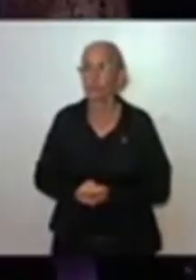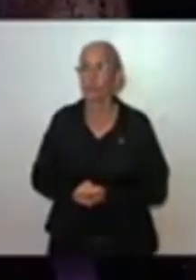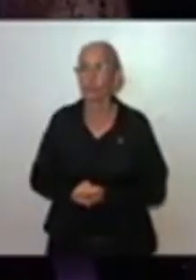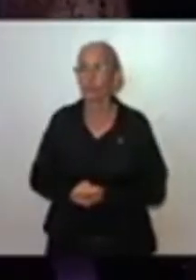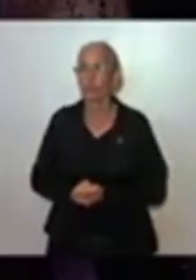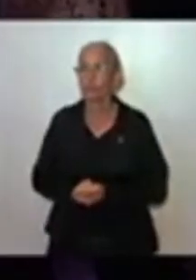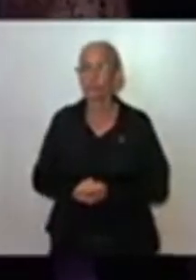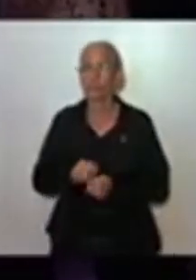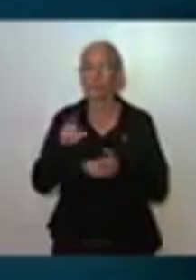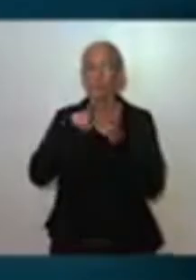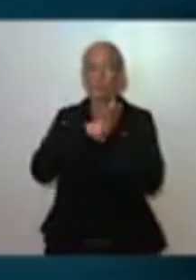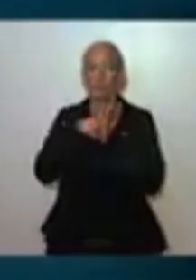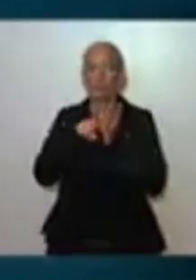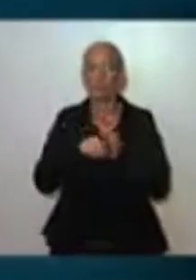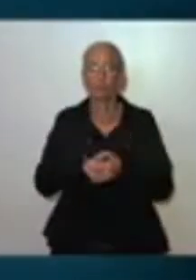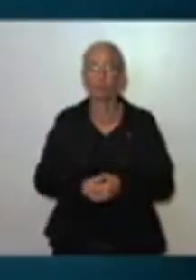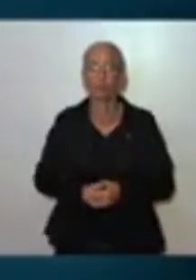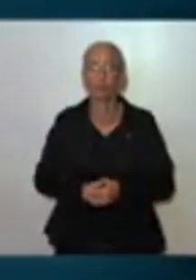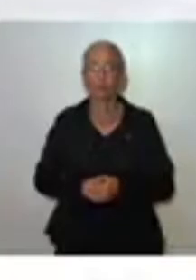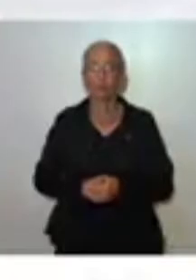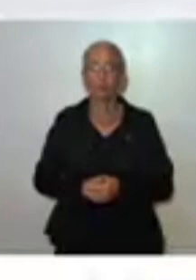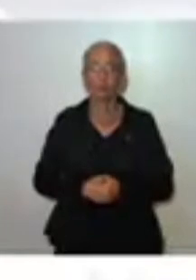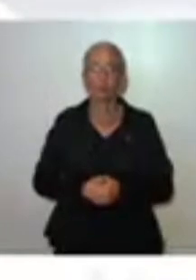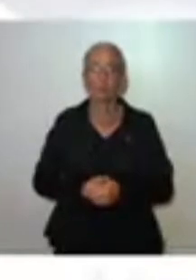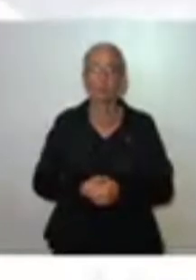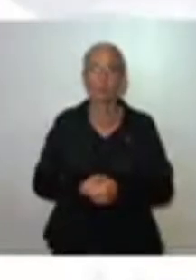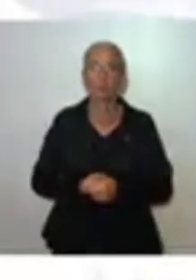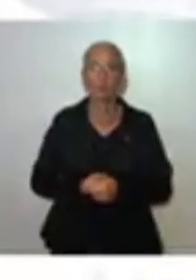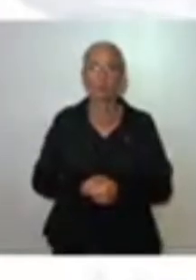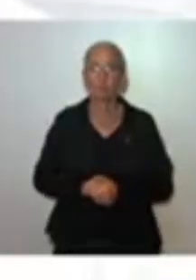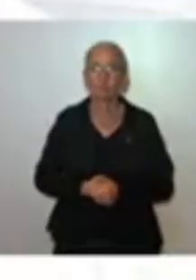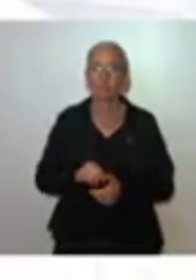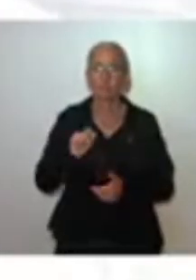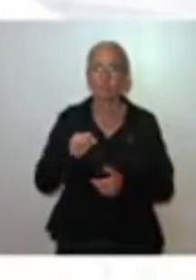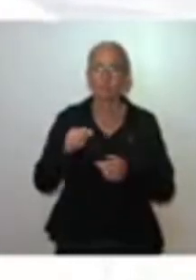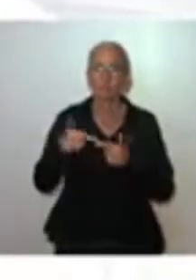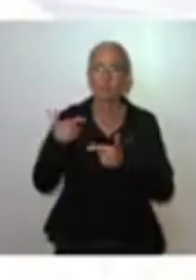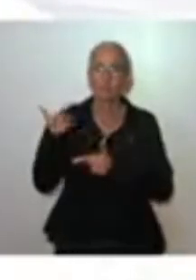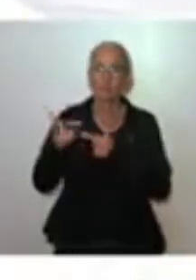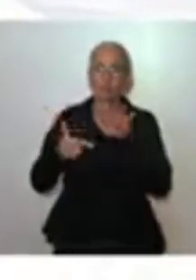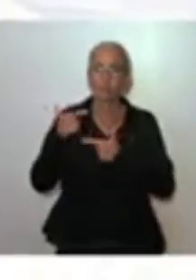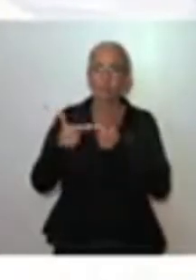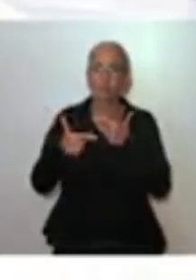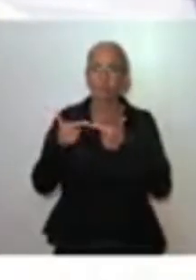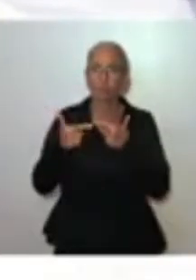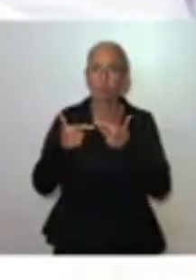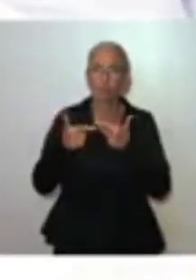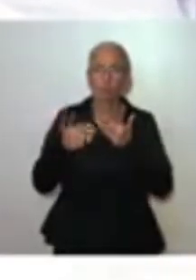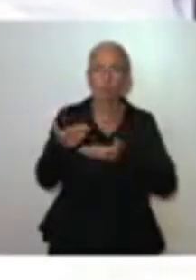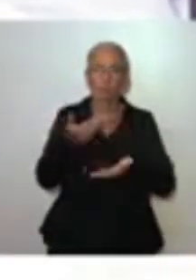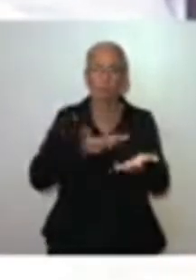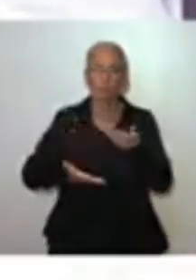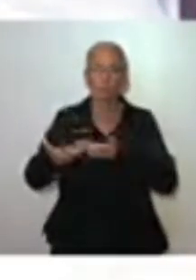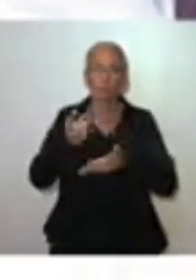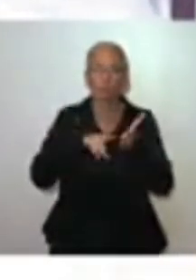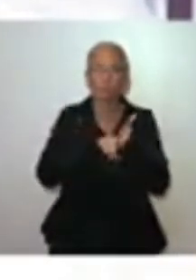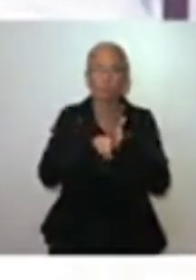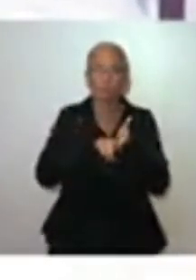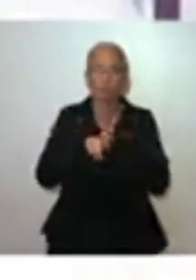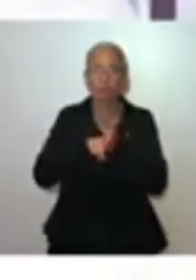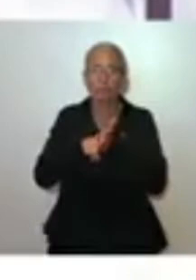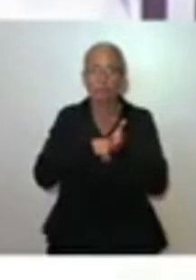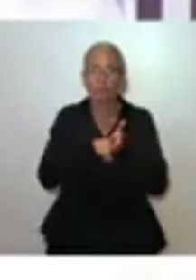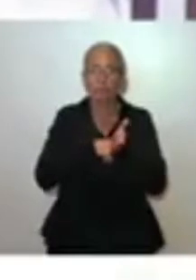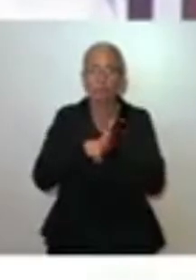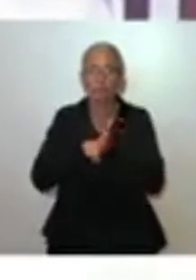e vamos à pergunta e em uma geração onde muitos se compartilha e pouco se pesquisa e Analisa